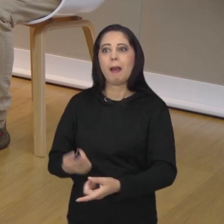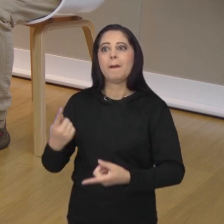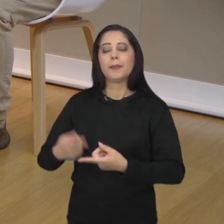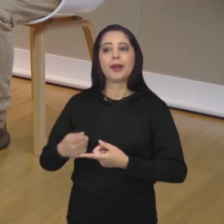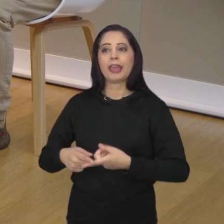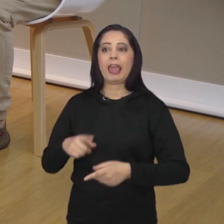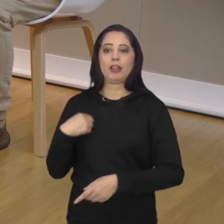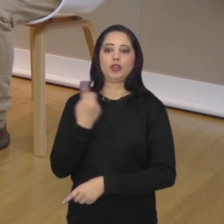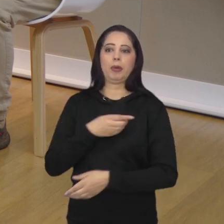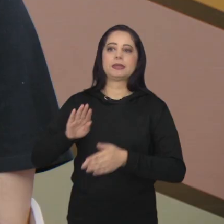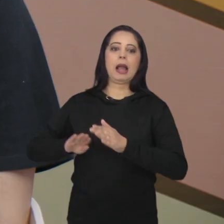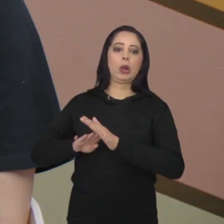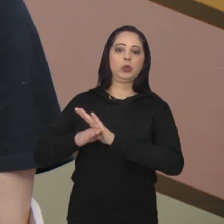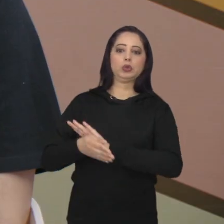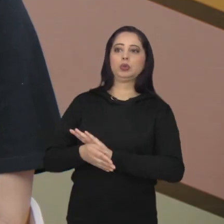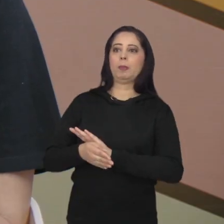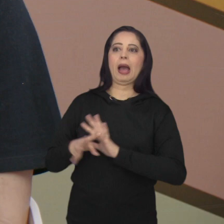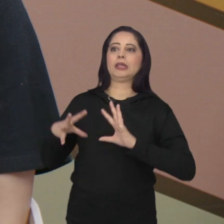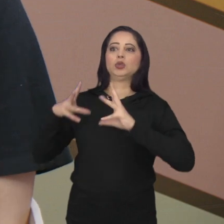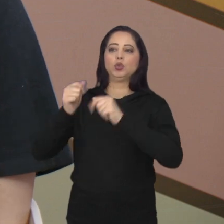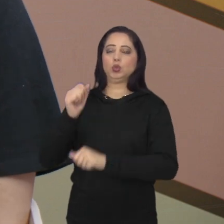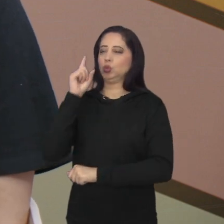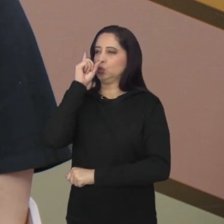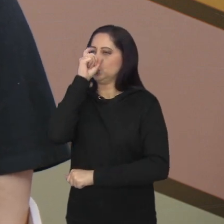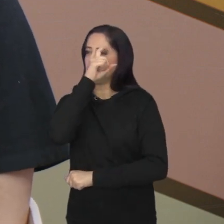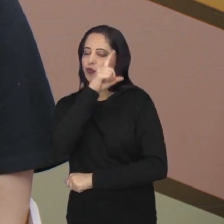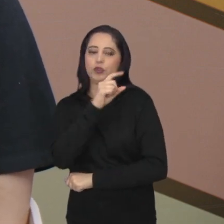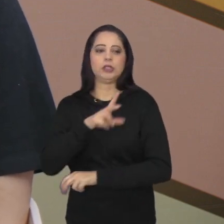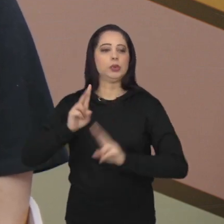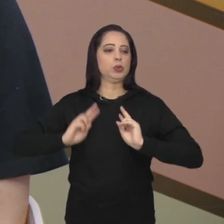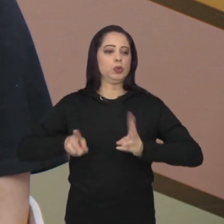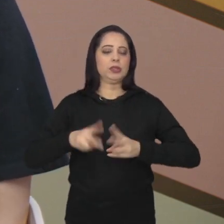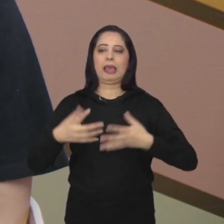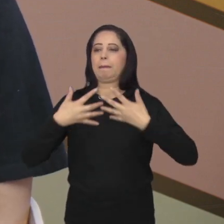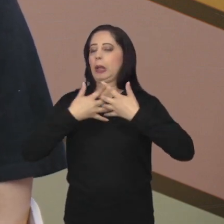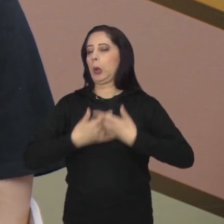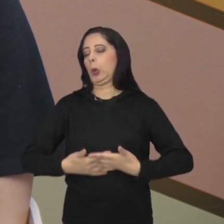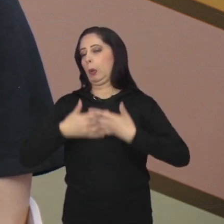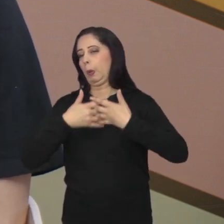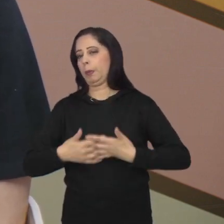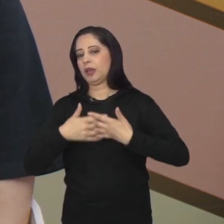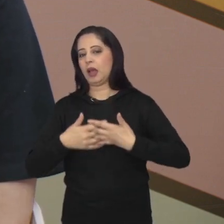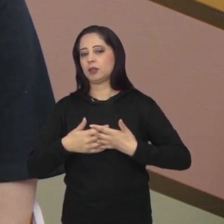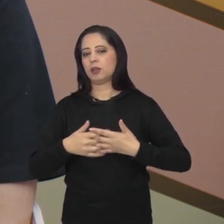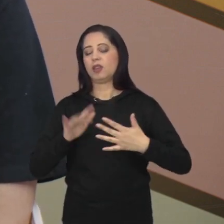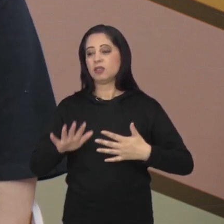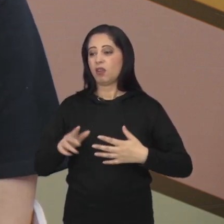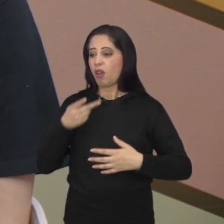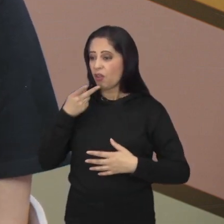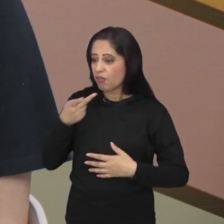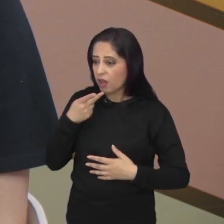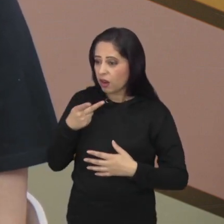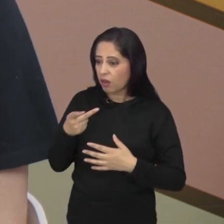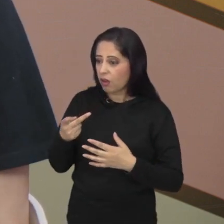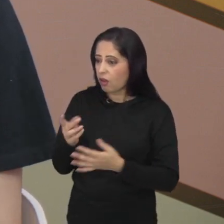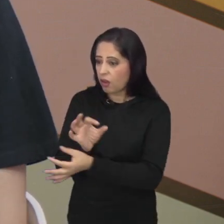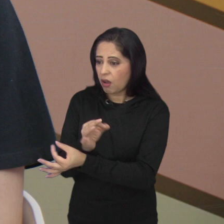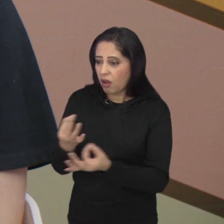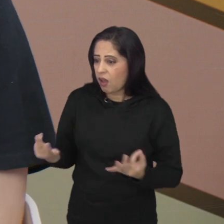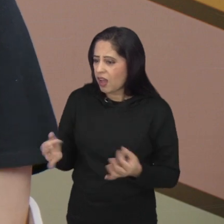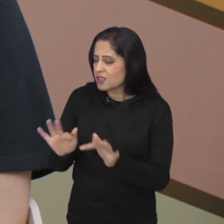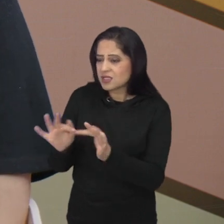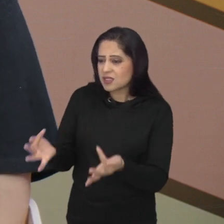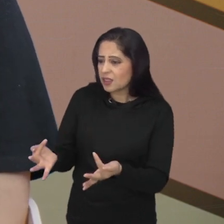de coisas complexas, a gente dá valor para as coisas complicadas, mais complicadas. Então, quando a gente fala, a meditação é só você sentar e